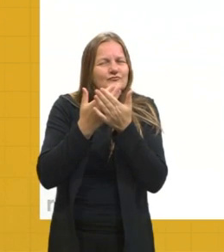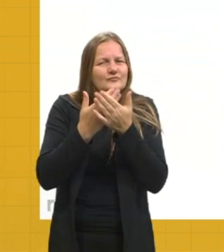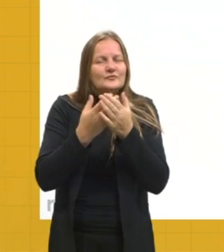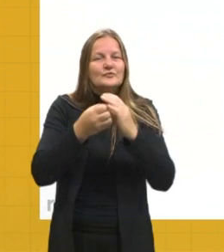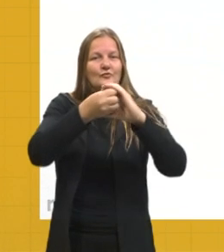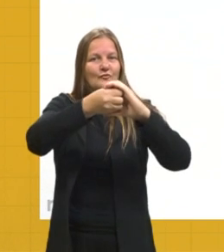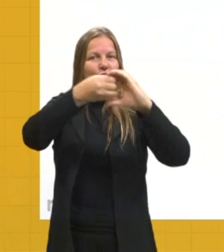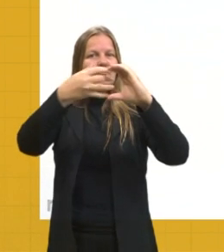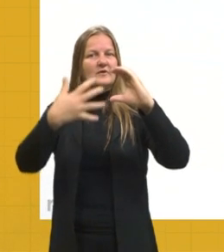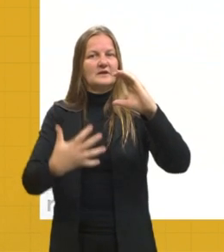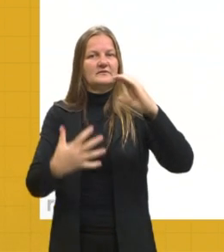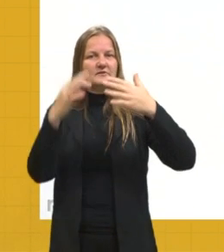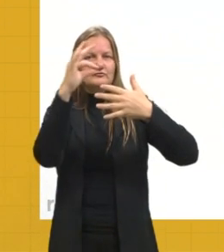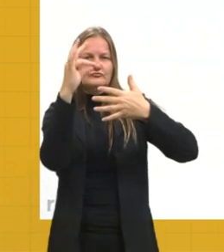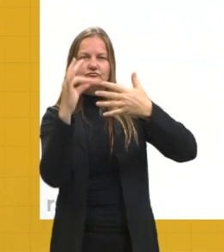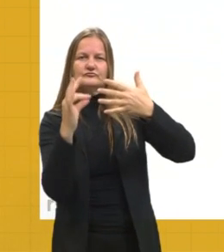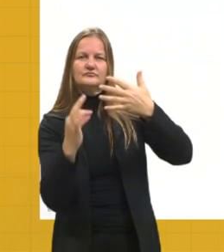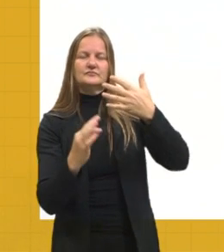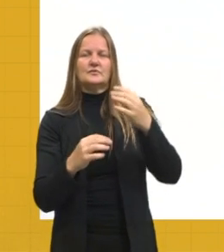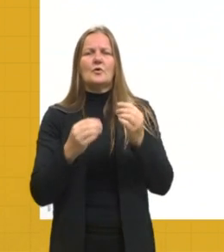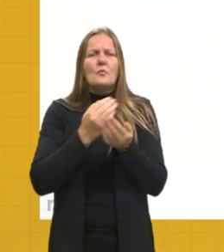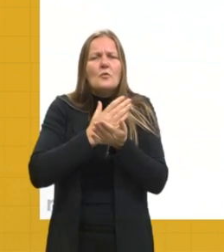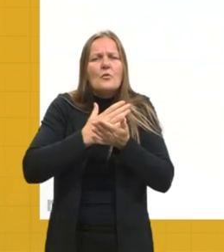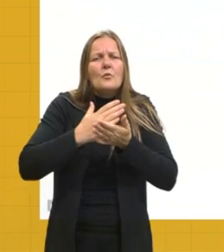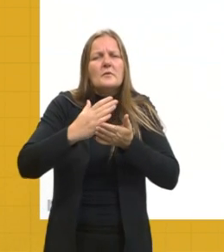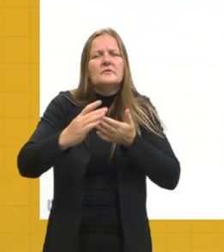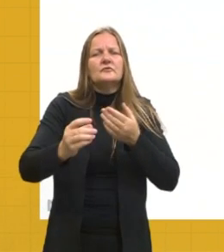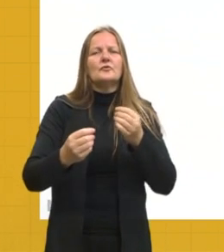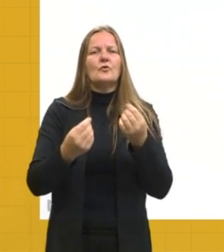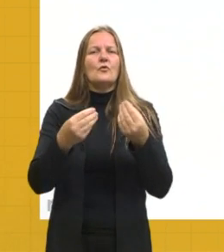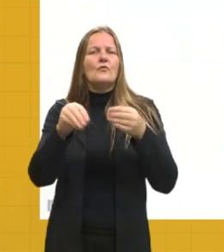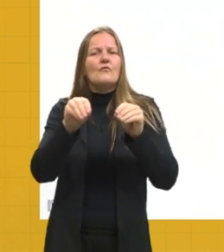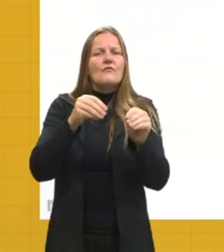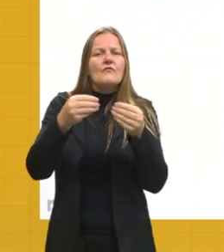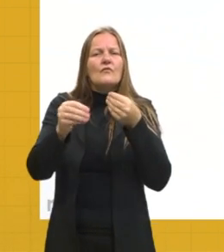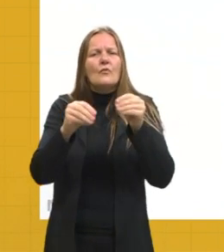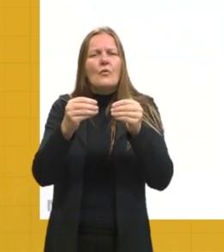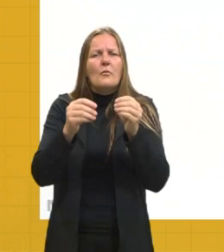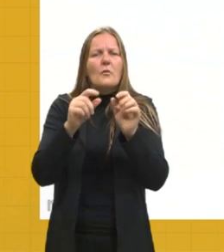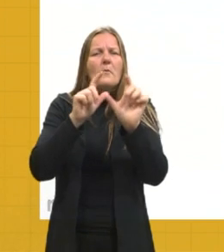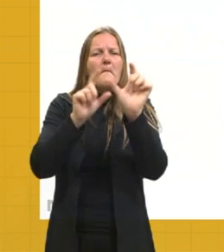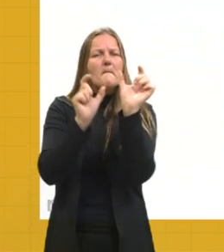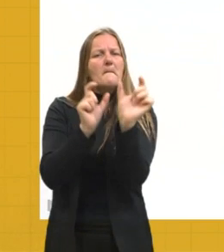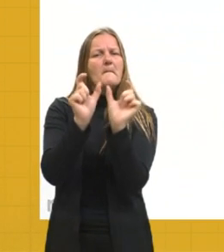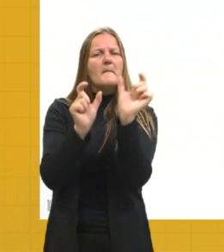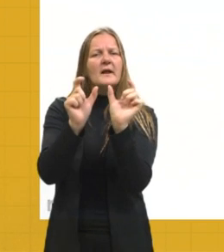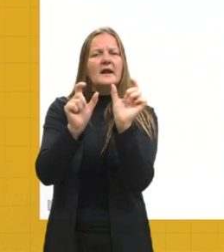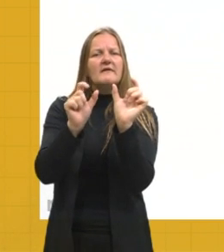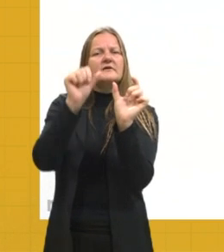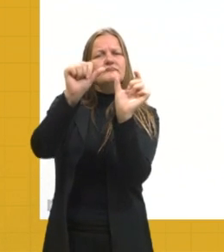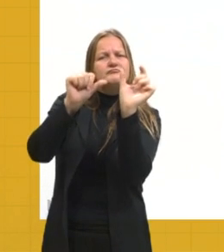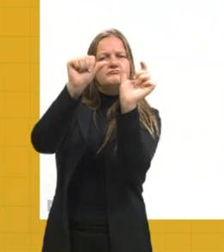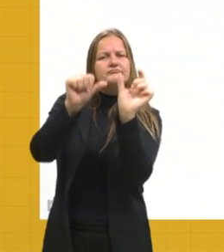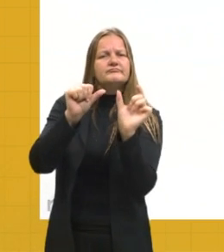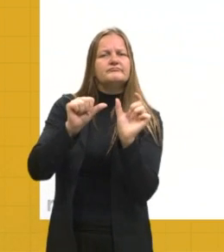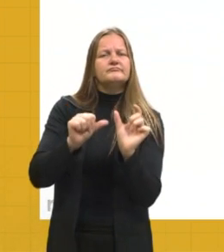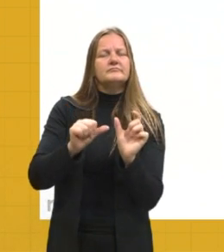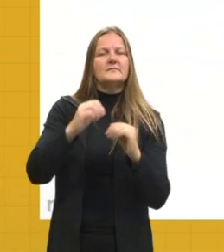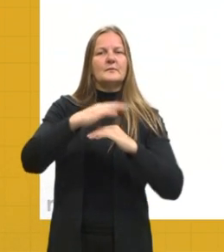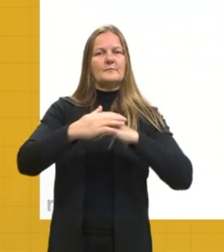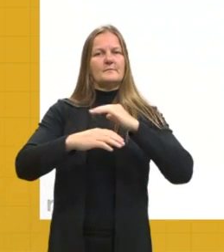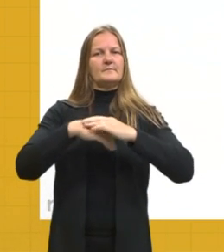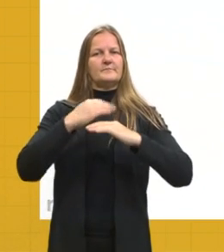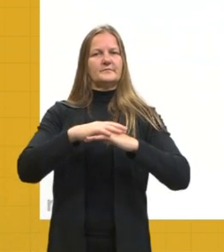classificação, da origem, da flexão das palavras e dos processos de formação